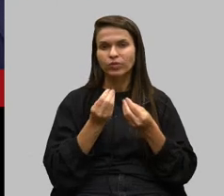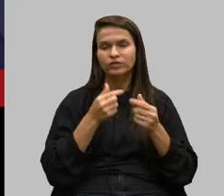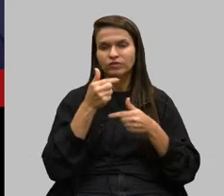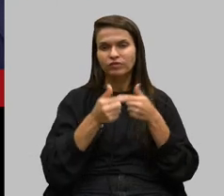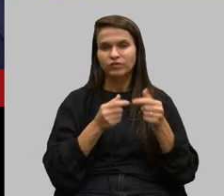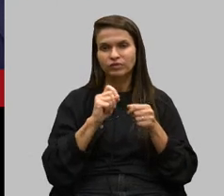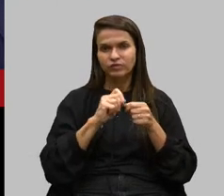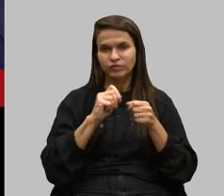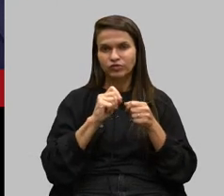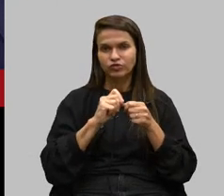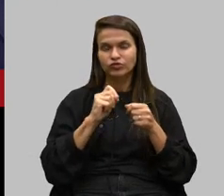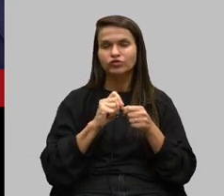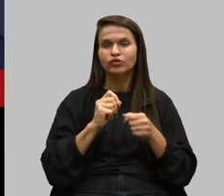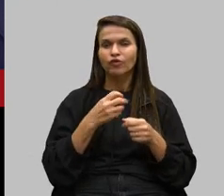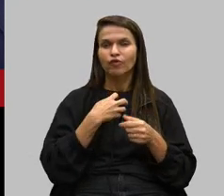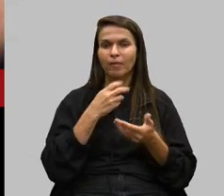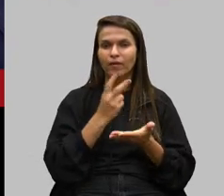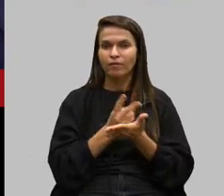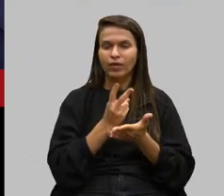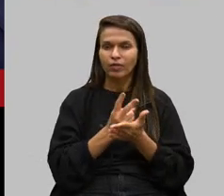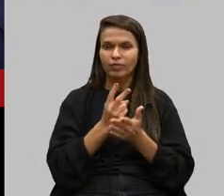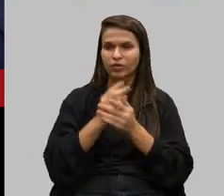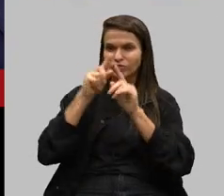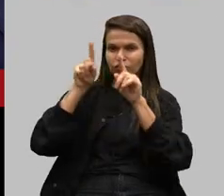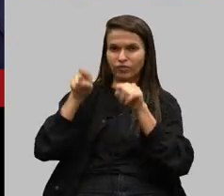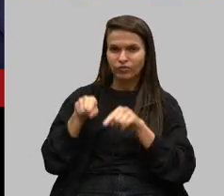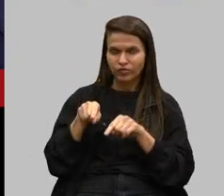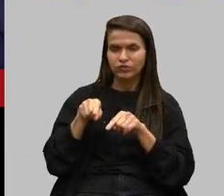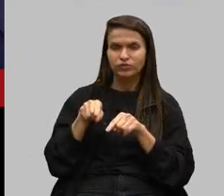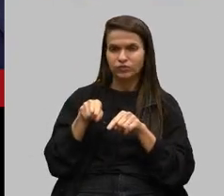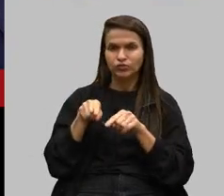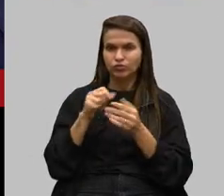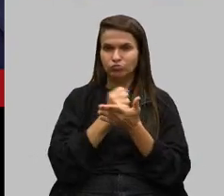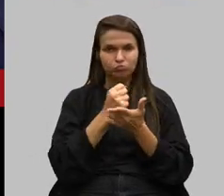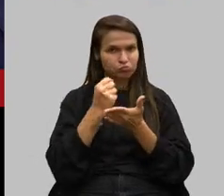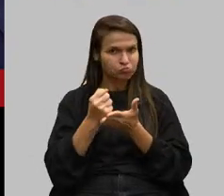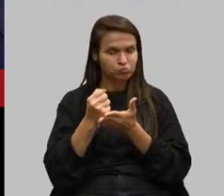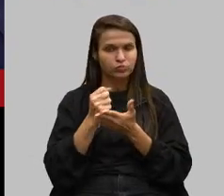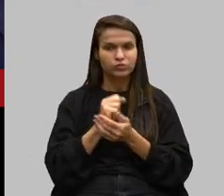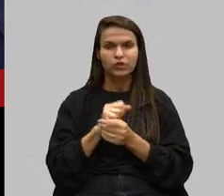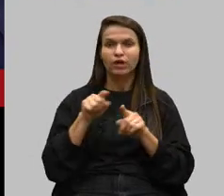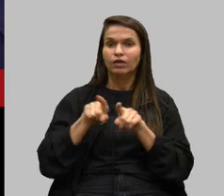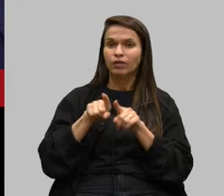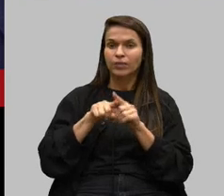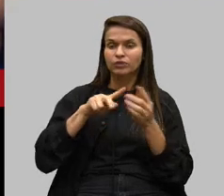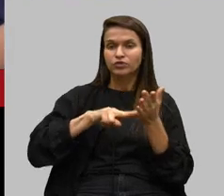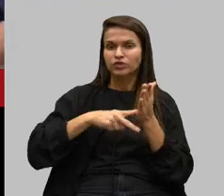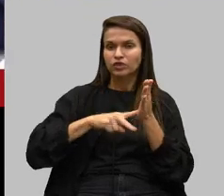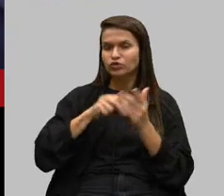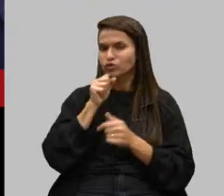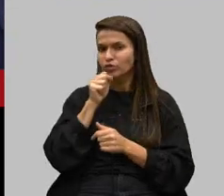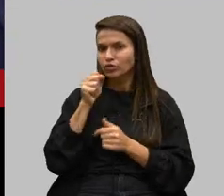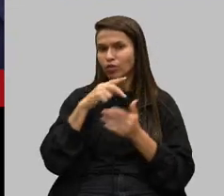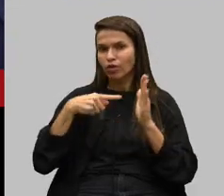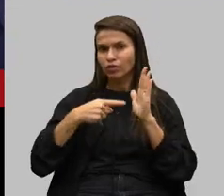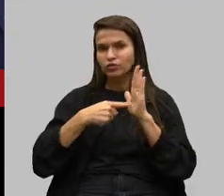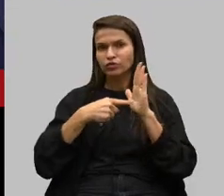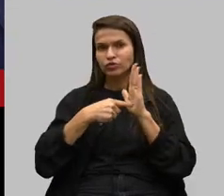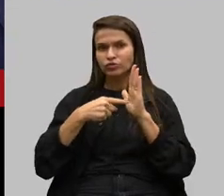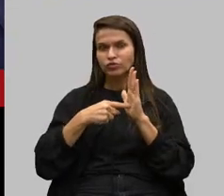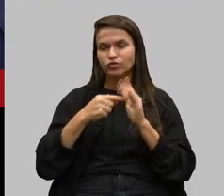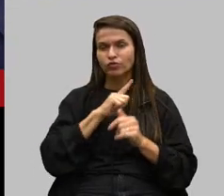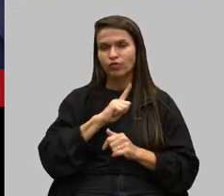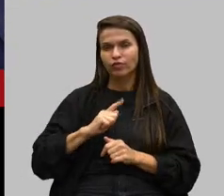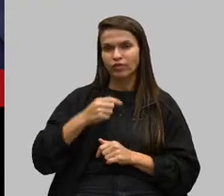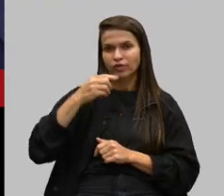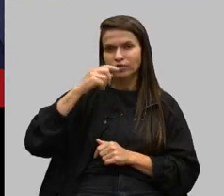realizada de forma permanente por servidores não efetivos o sindicato do jornalistas eh denunciou que o governo Zema teria